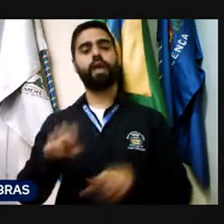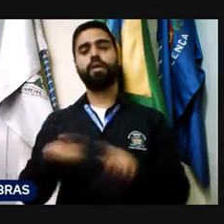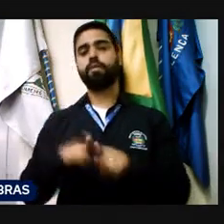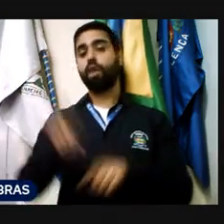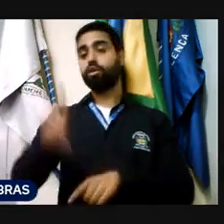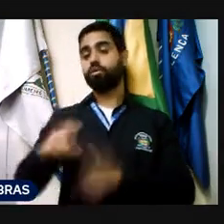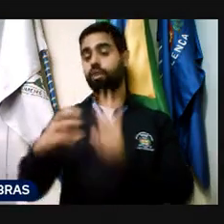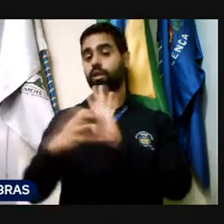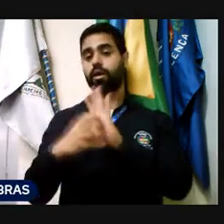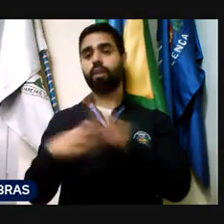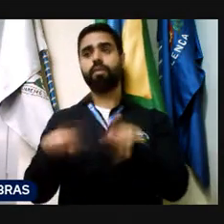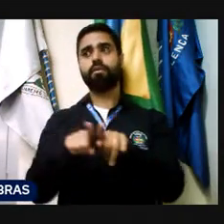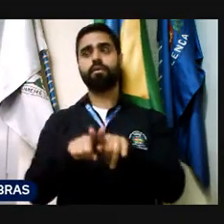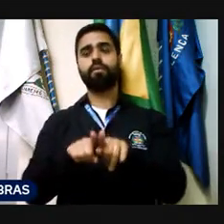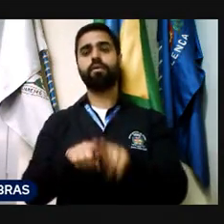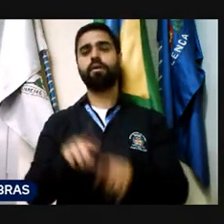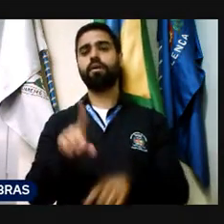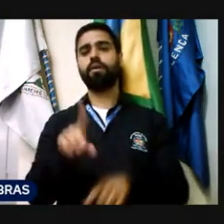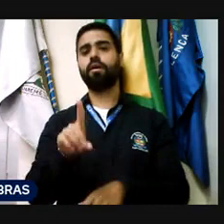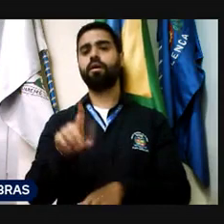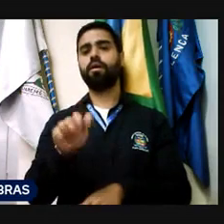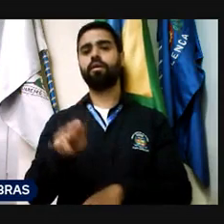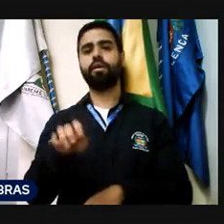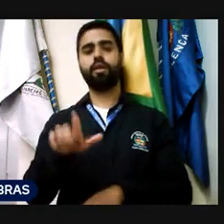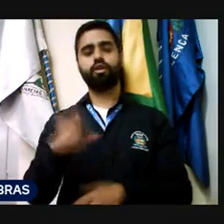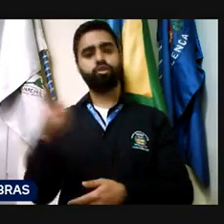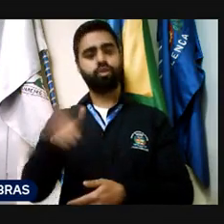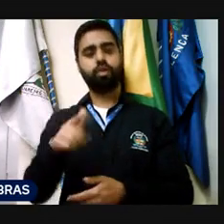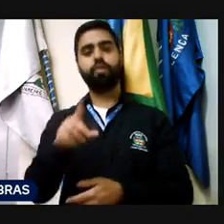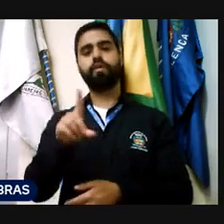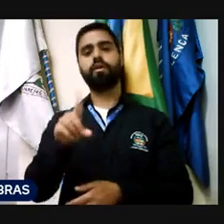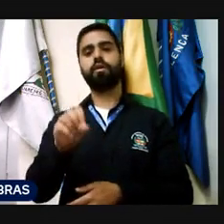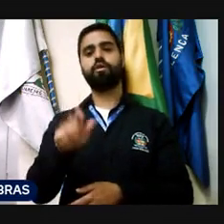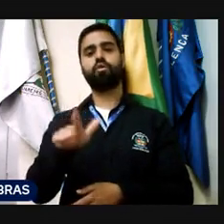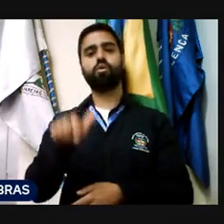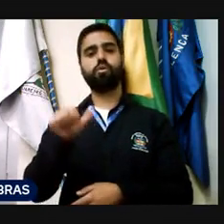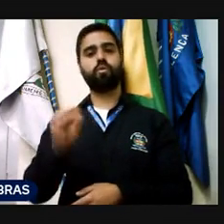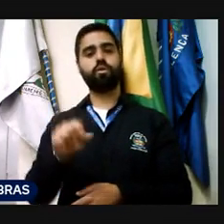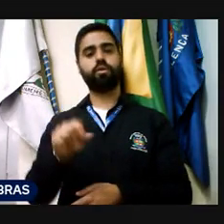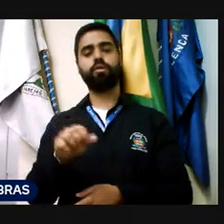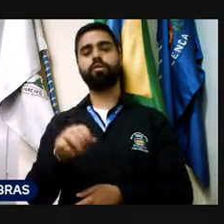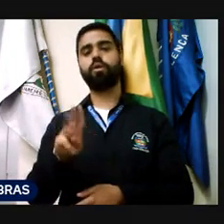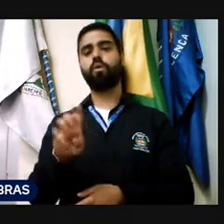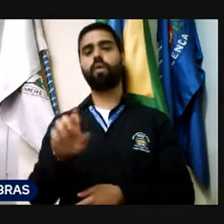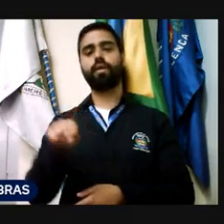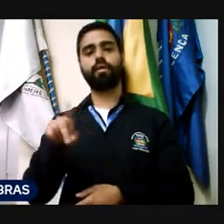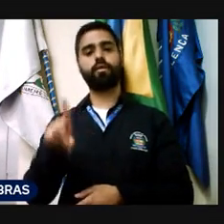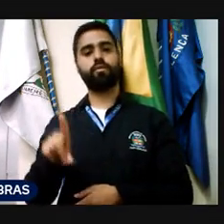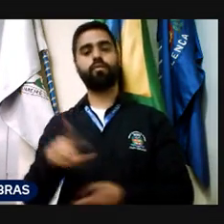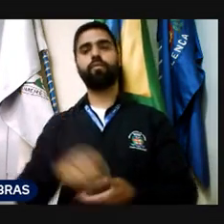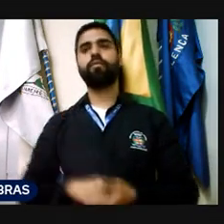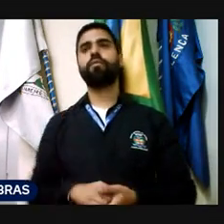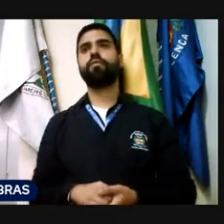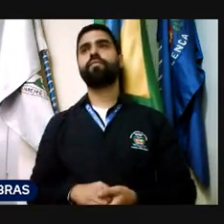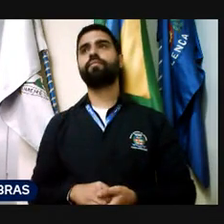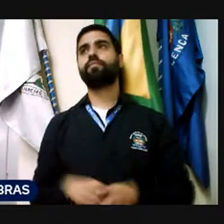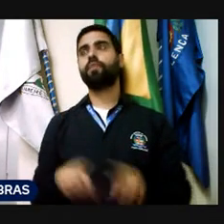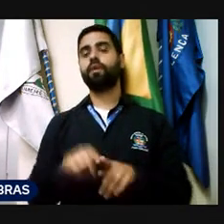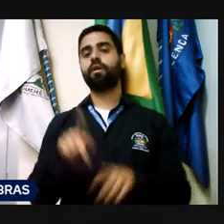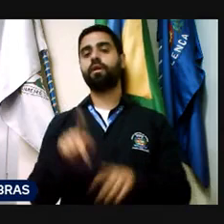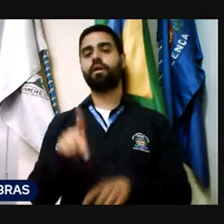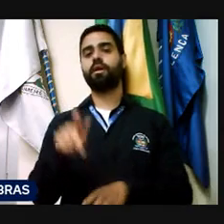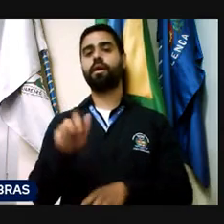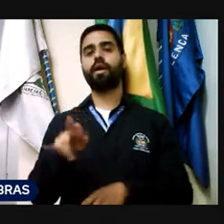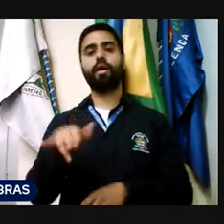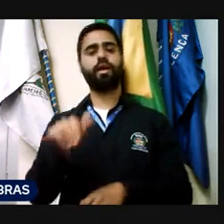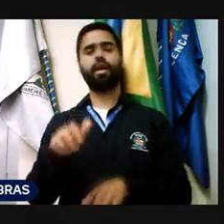Câmara, ao Daniel de novo, ao Douglas, ao Rogerinho, ao Wendel, e a Karina também,